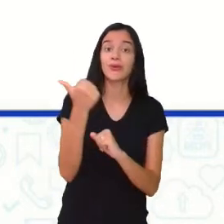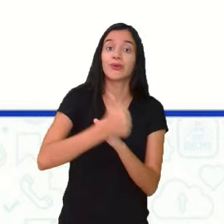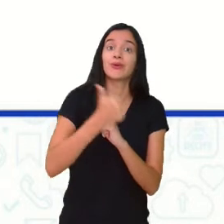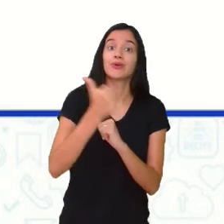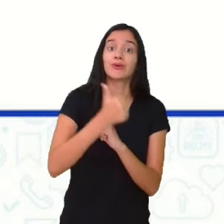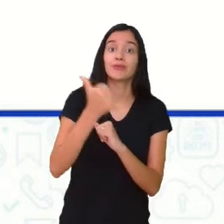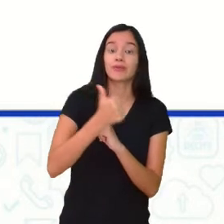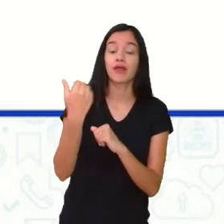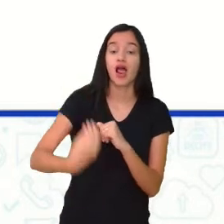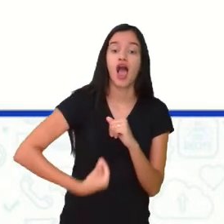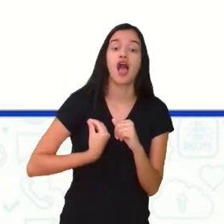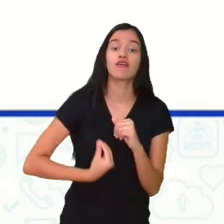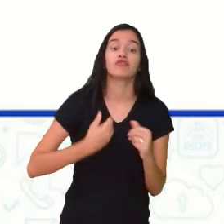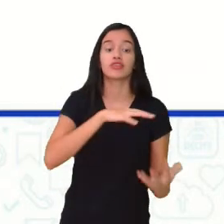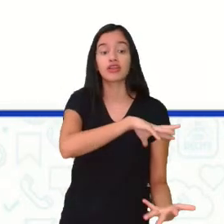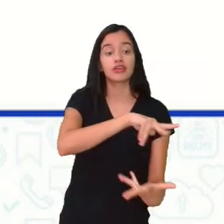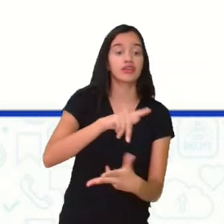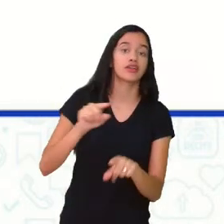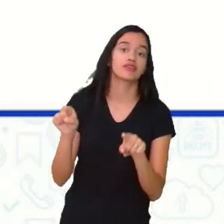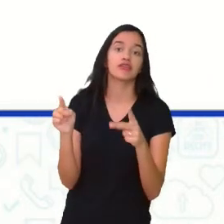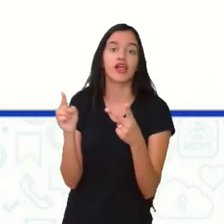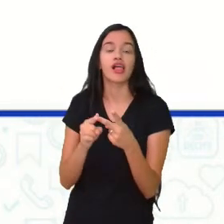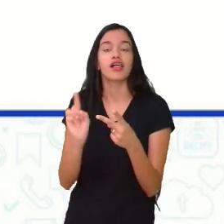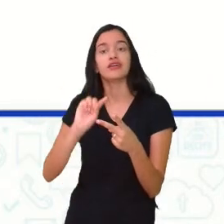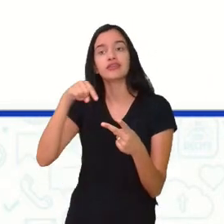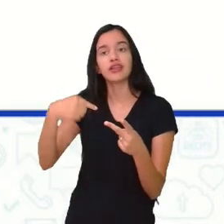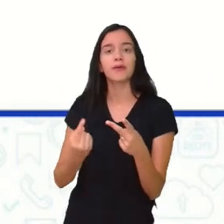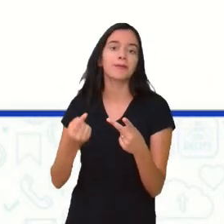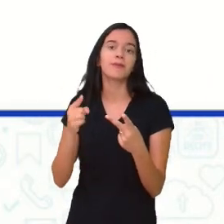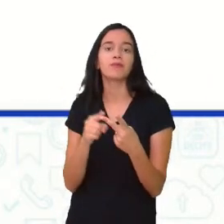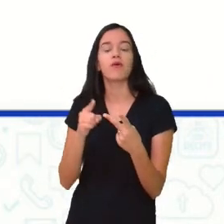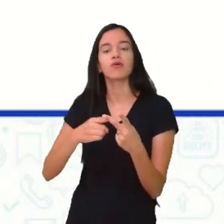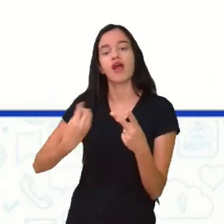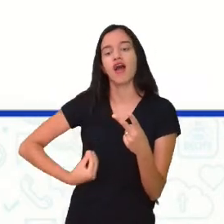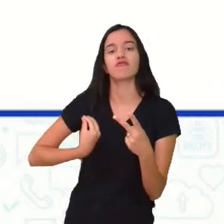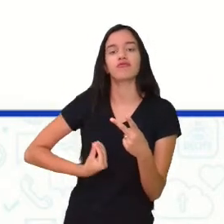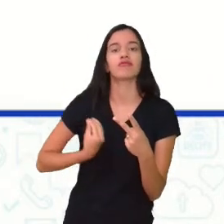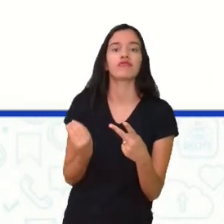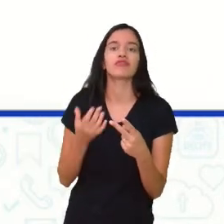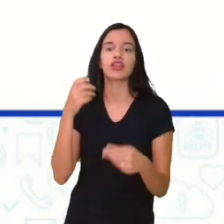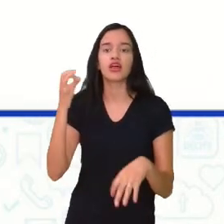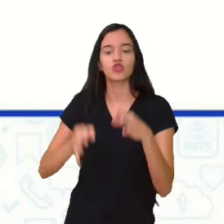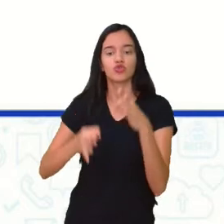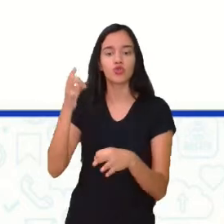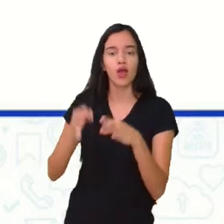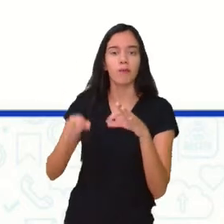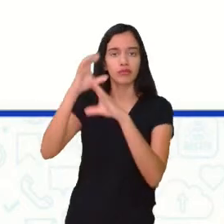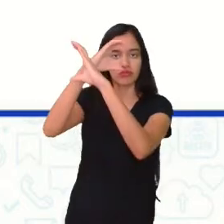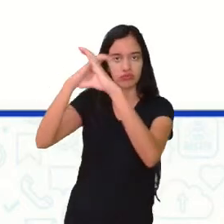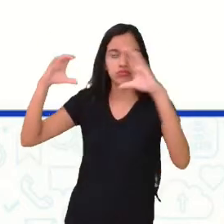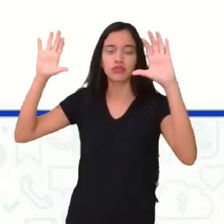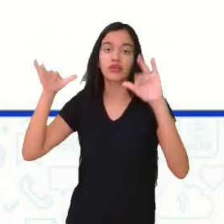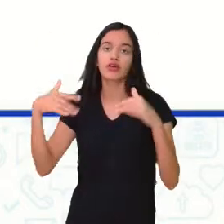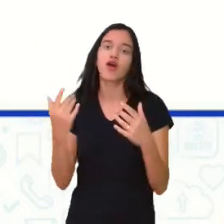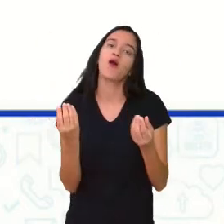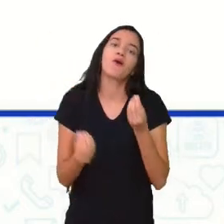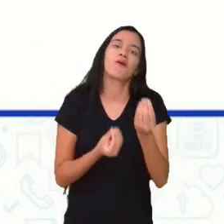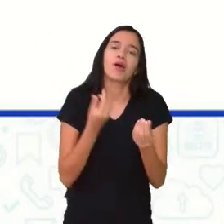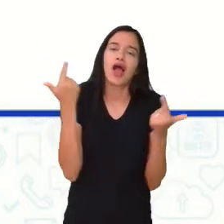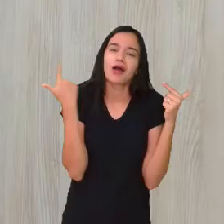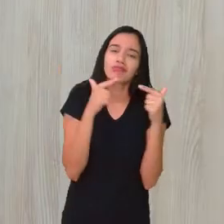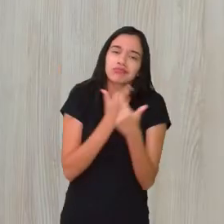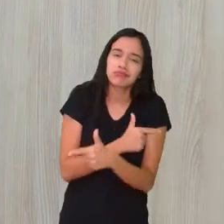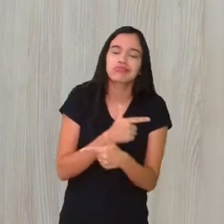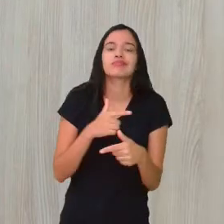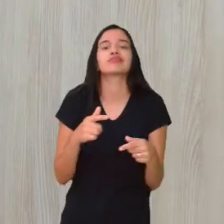é a vida na Terra e depois o segundo ato é aquela parte lá do julgamento. Como ela tem um pouquinho da comédia, um pouquinho